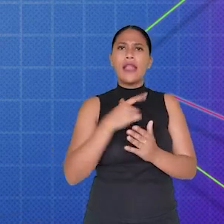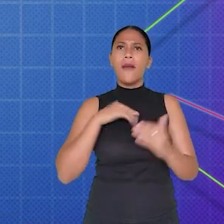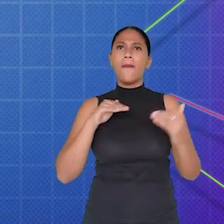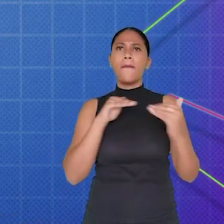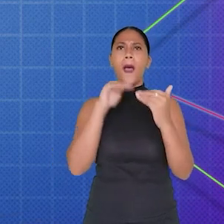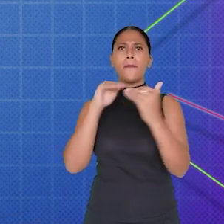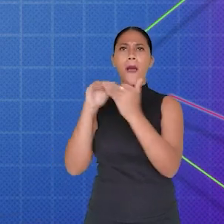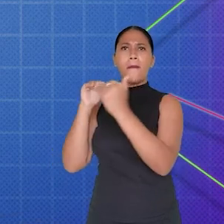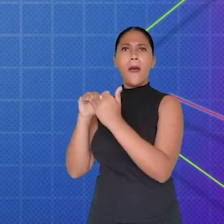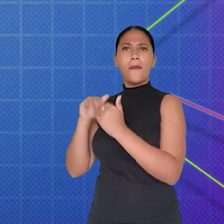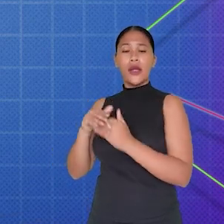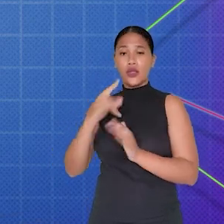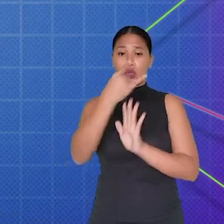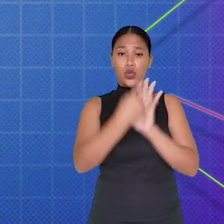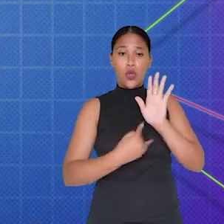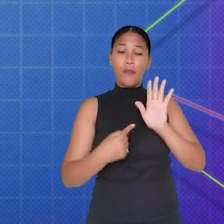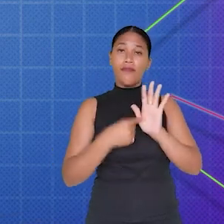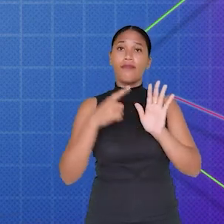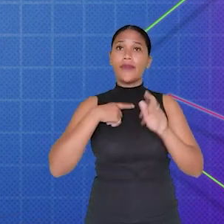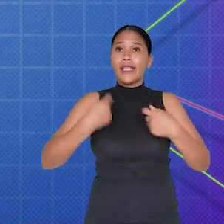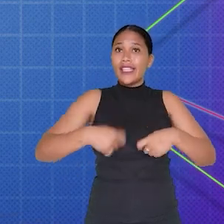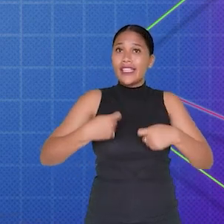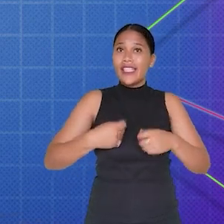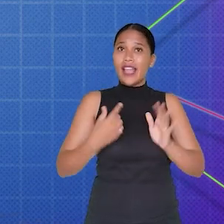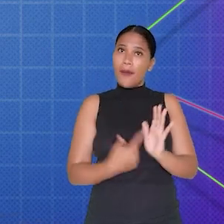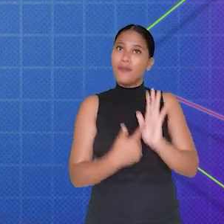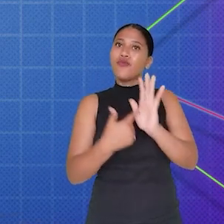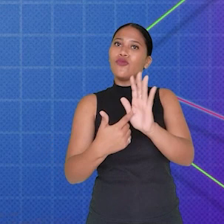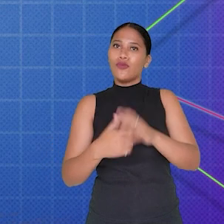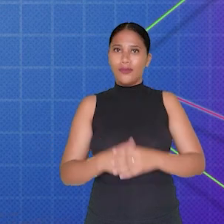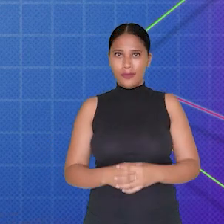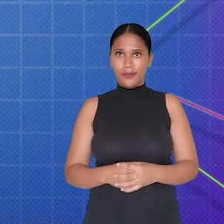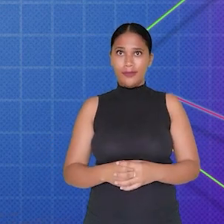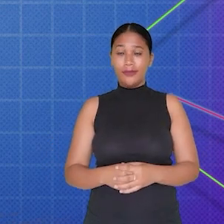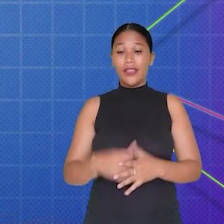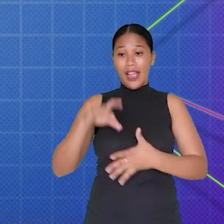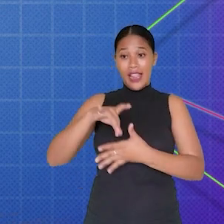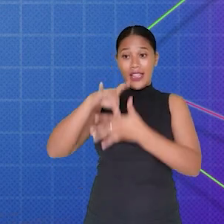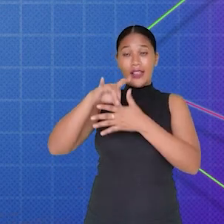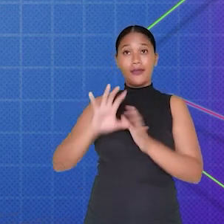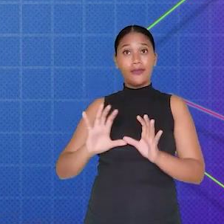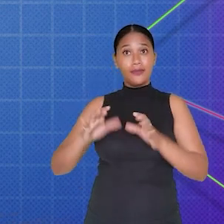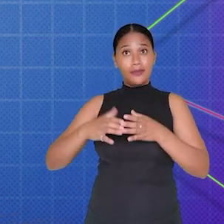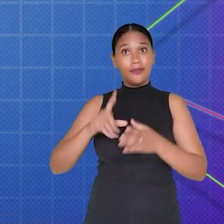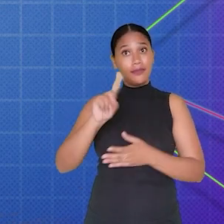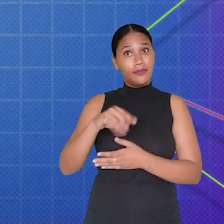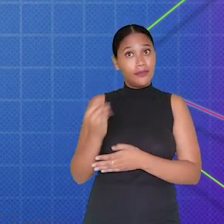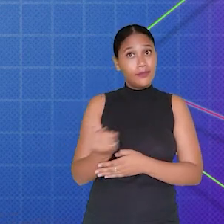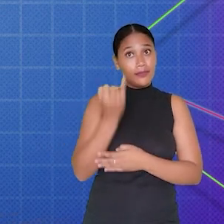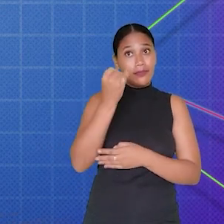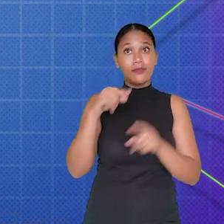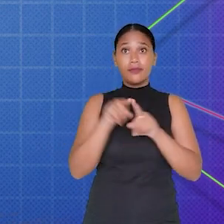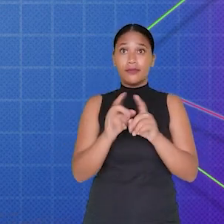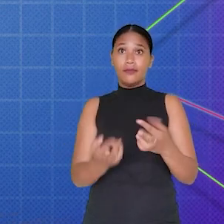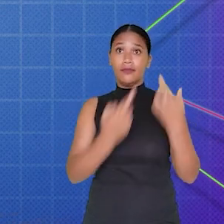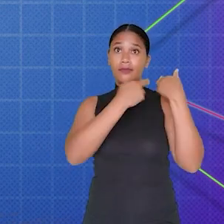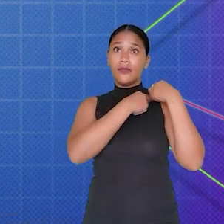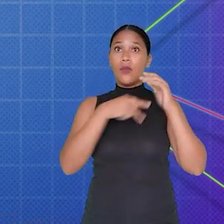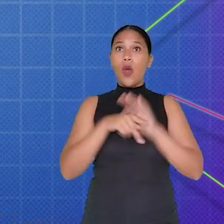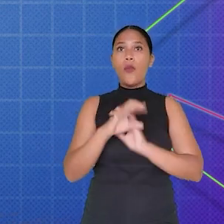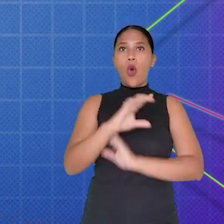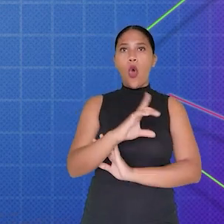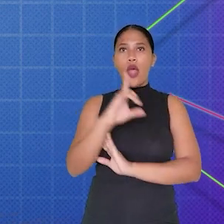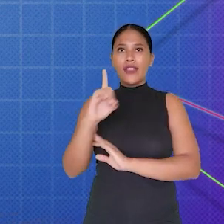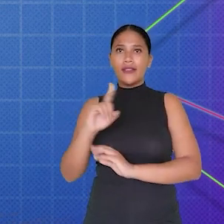jogo estejam sendo consideradas e que o documento reflita as necessidades e visão do projeto. A liderança da equipe é importante